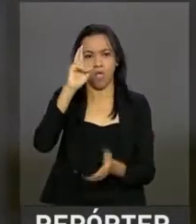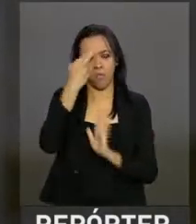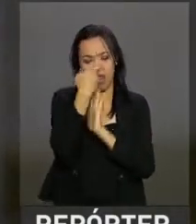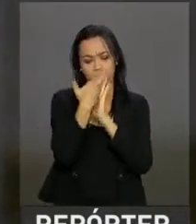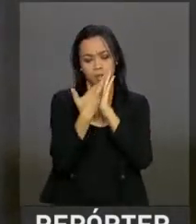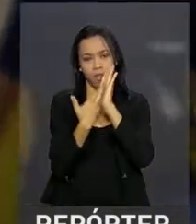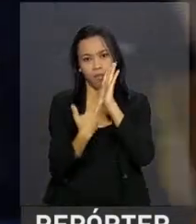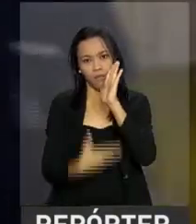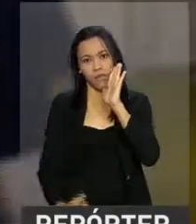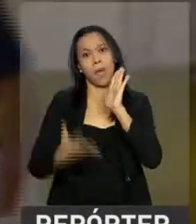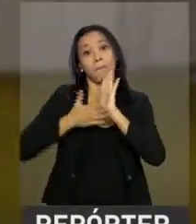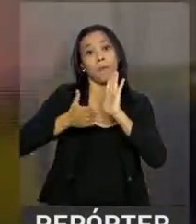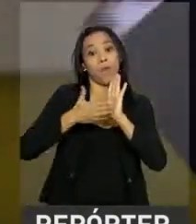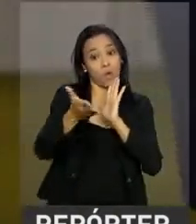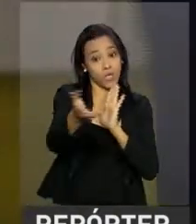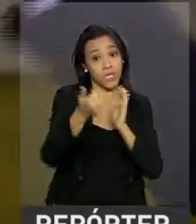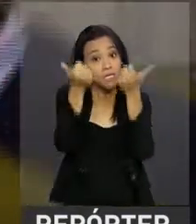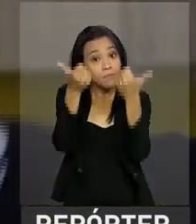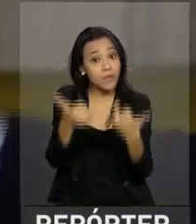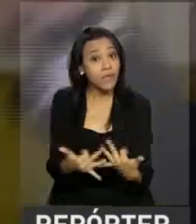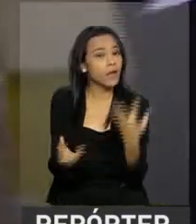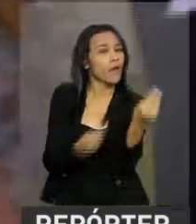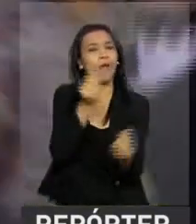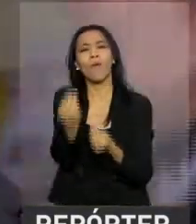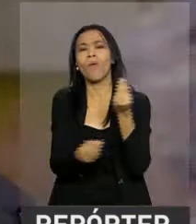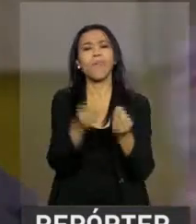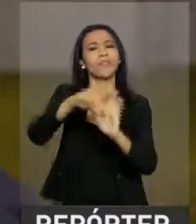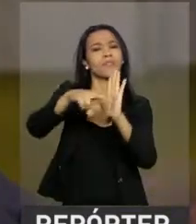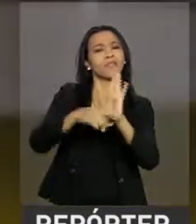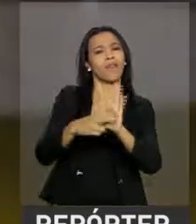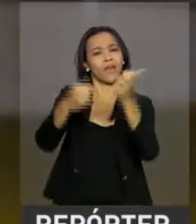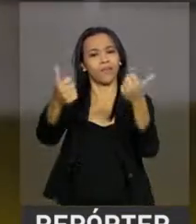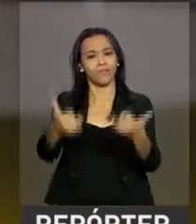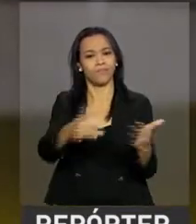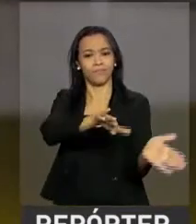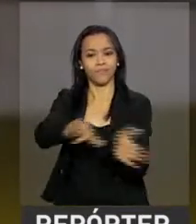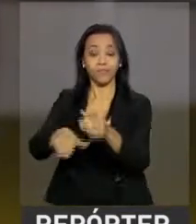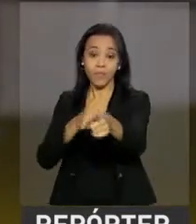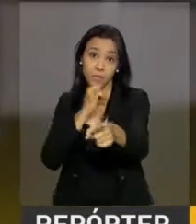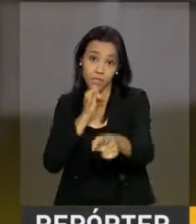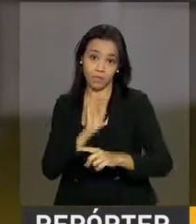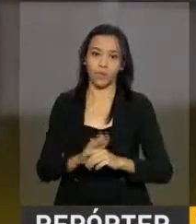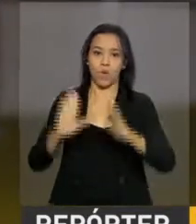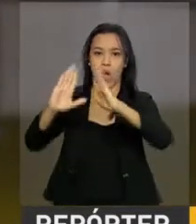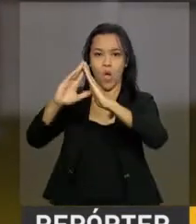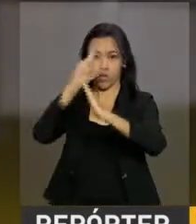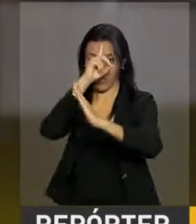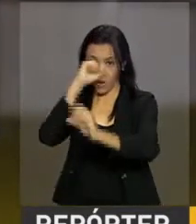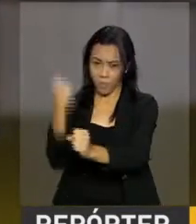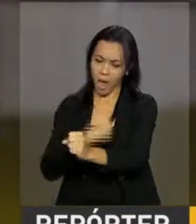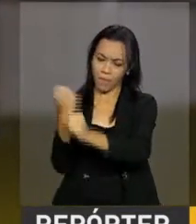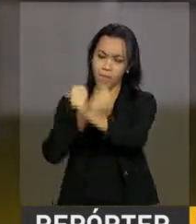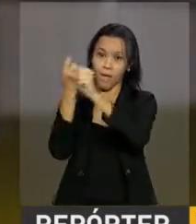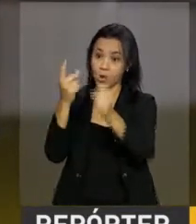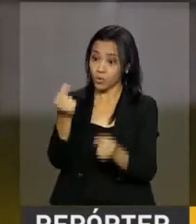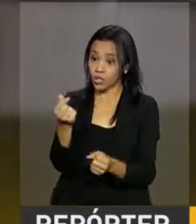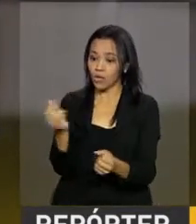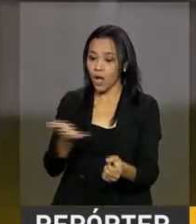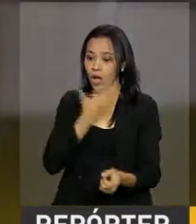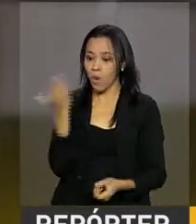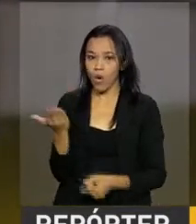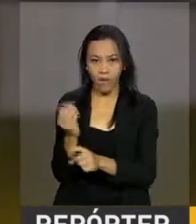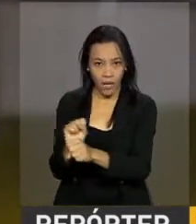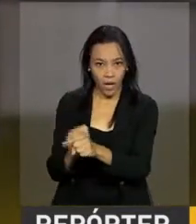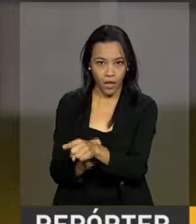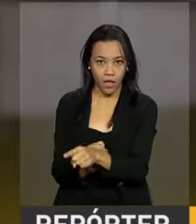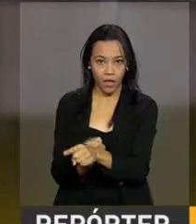Laudívio Carvalho, explica como vai funcionar o mecanismo. Um hospital está sendo construído. O dinheiro acaba. Esse hospital vai ficar